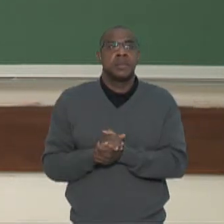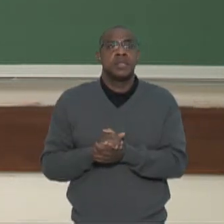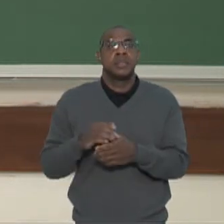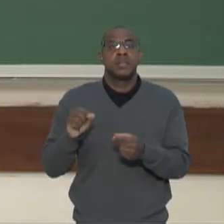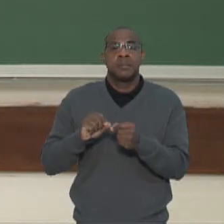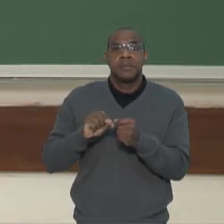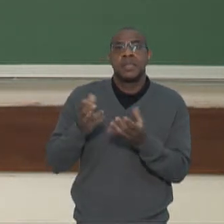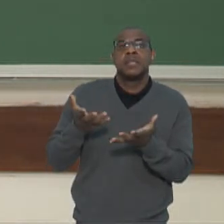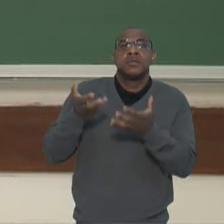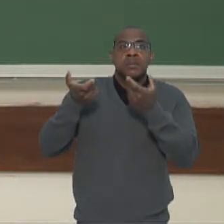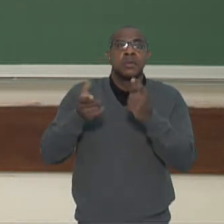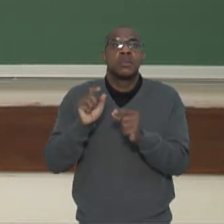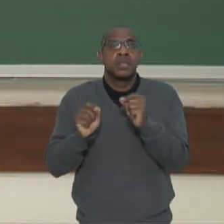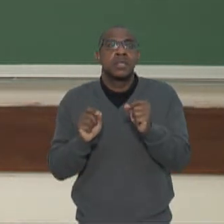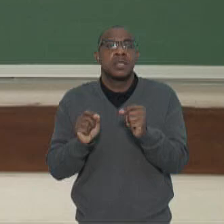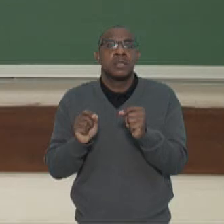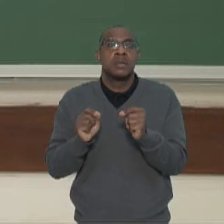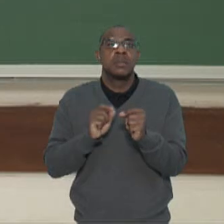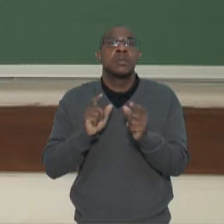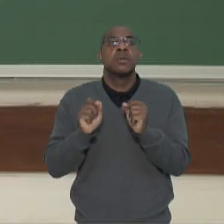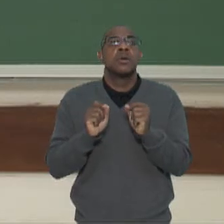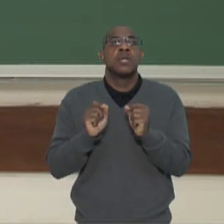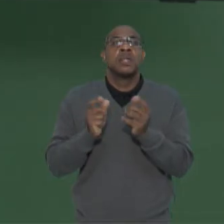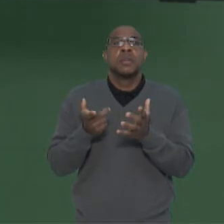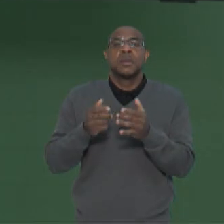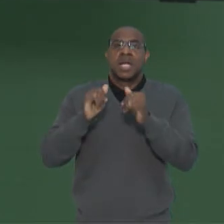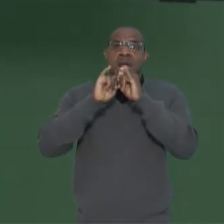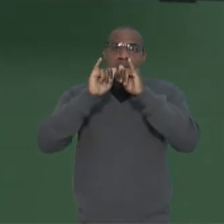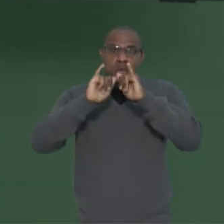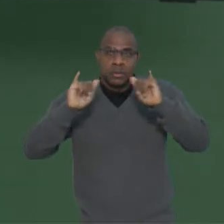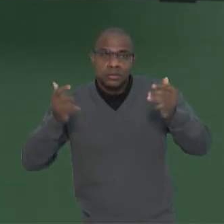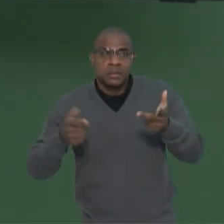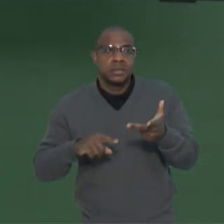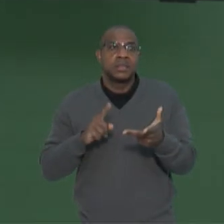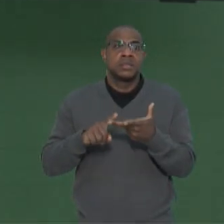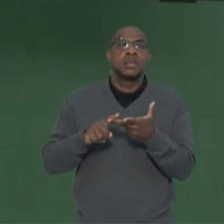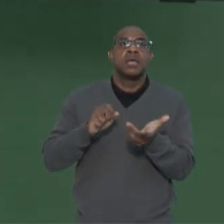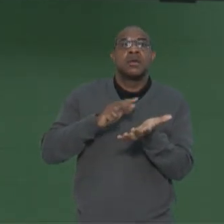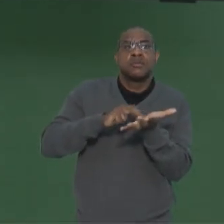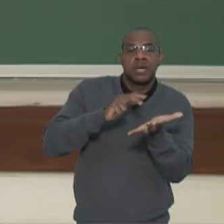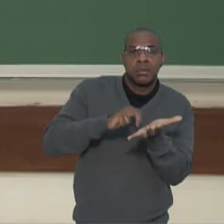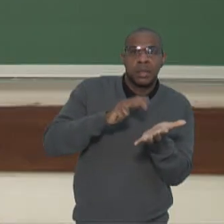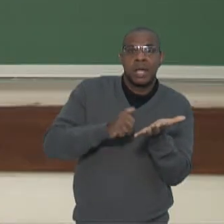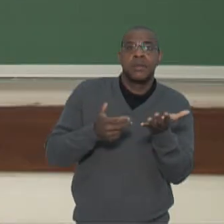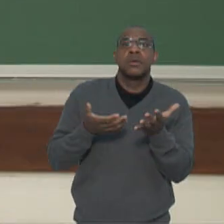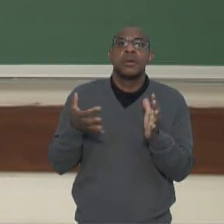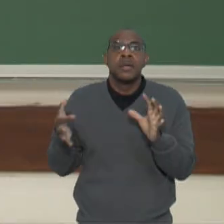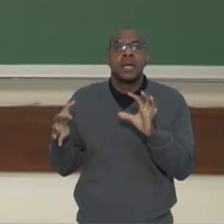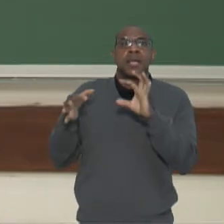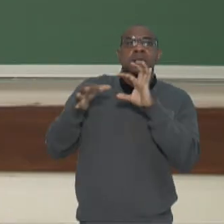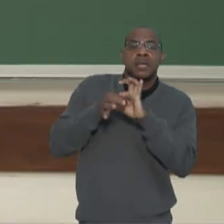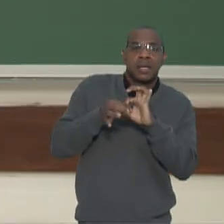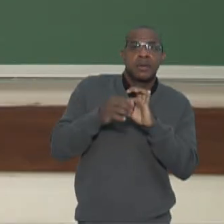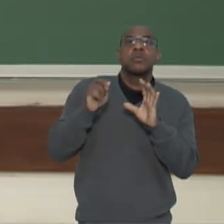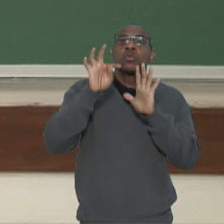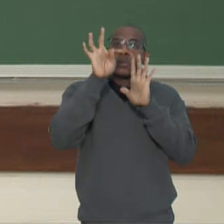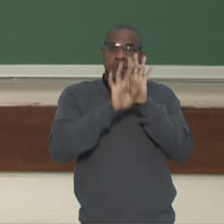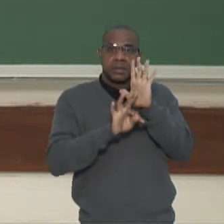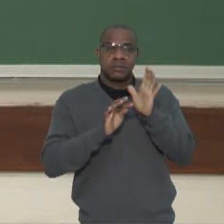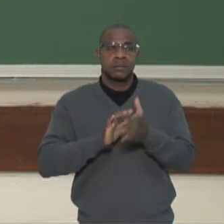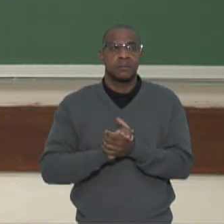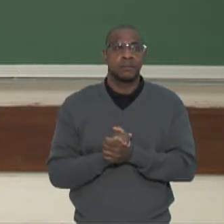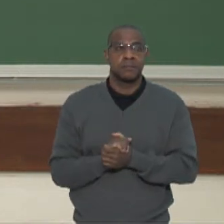outras abordagens aqui sobre o gênero notícia e vocabulários relacionados a esse texto,